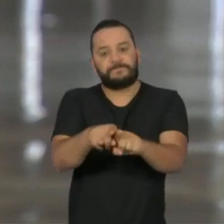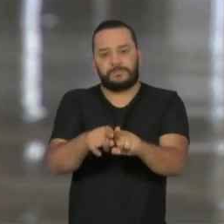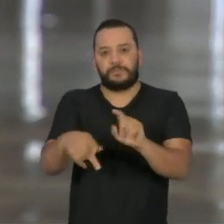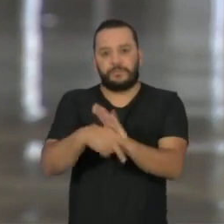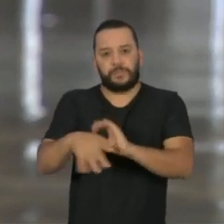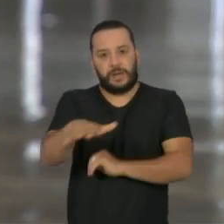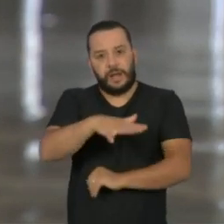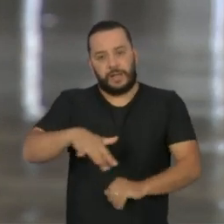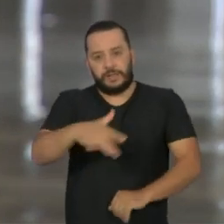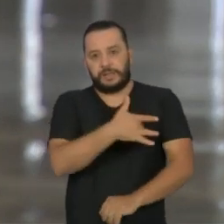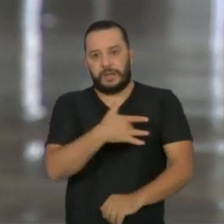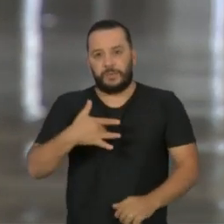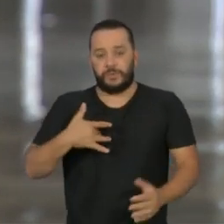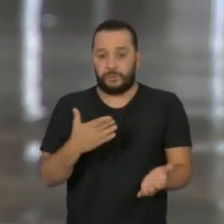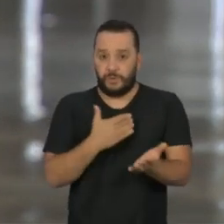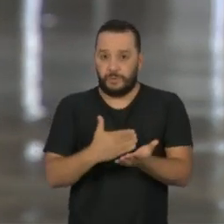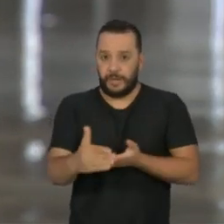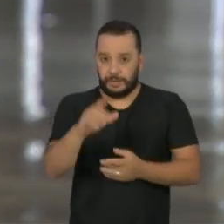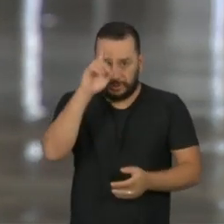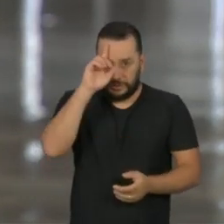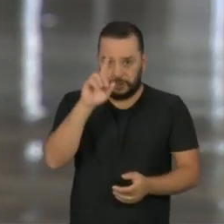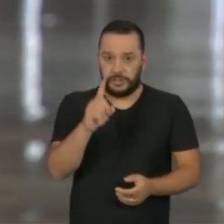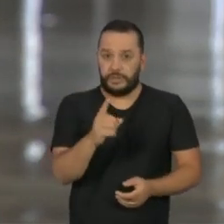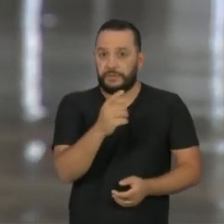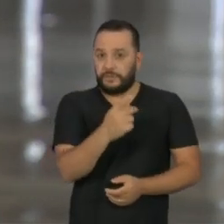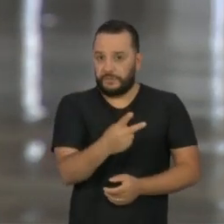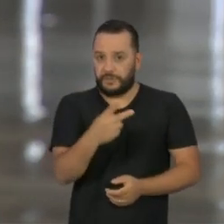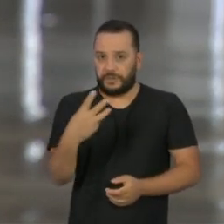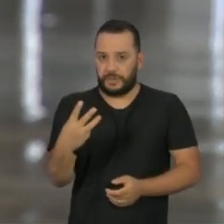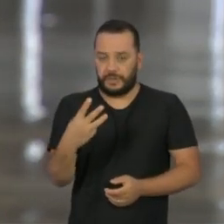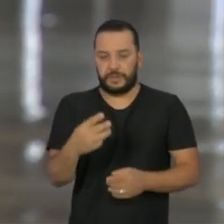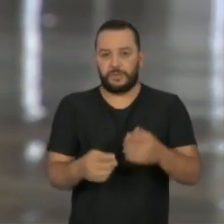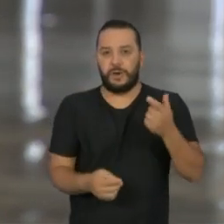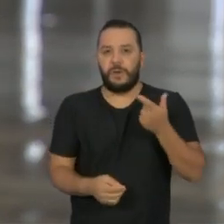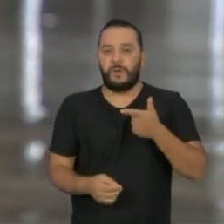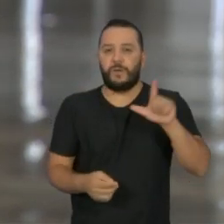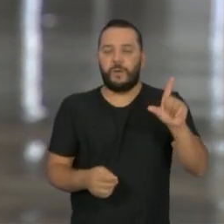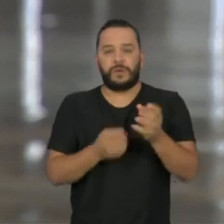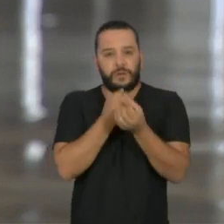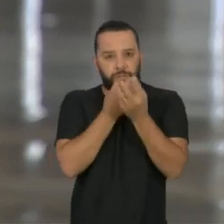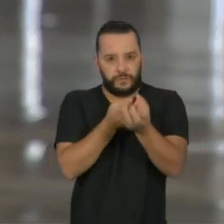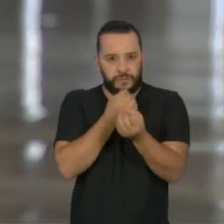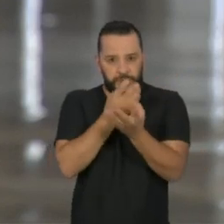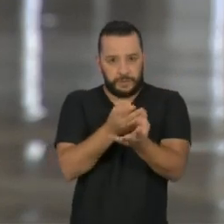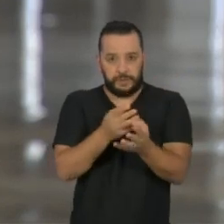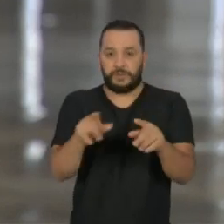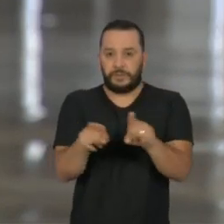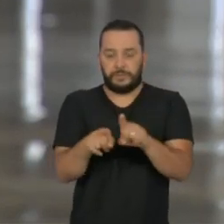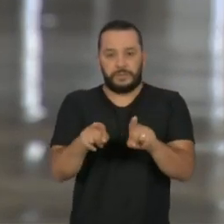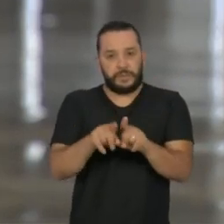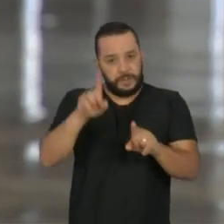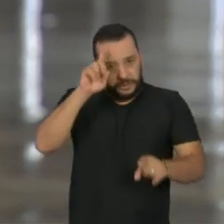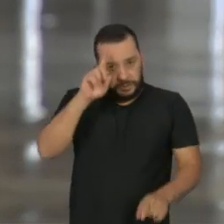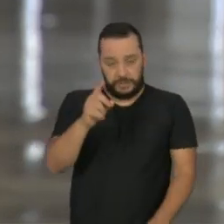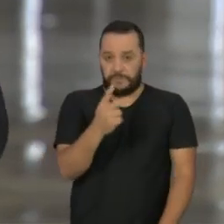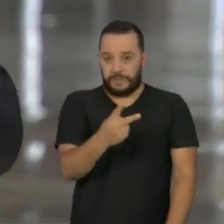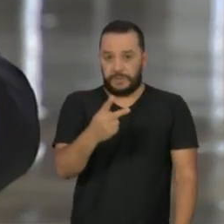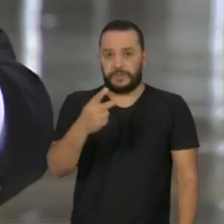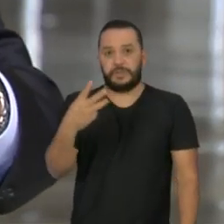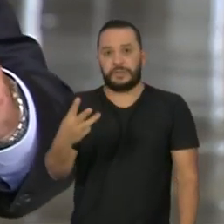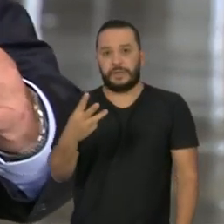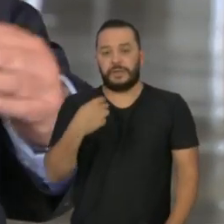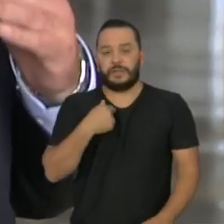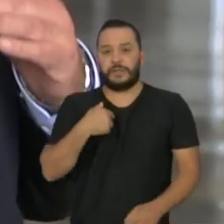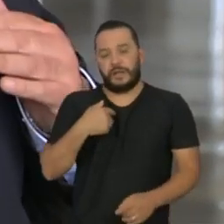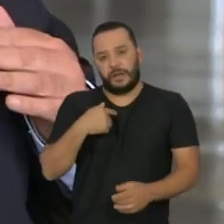Isso começa no dia 23. Uma outra informação é que a partir também do dia 23, o Instituto Butantan